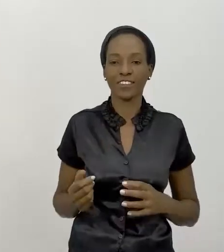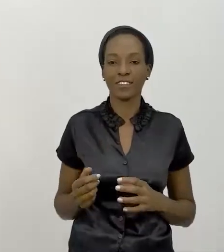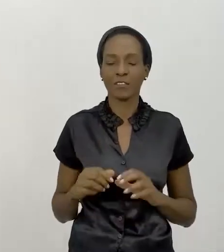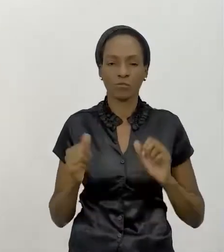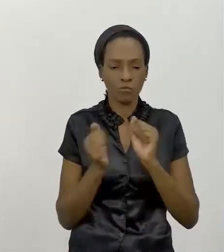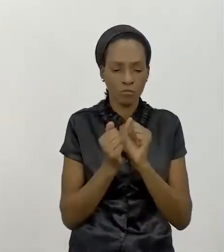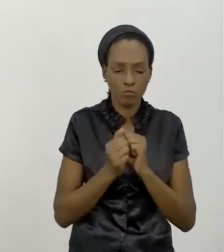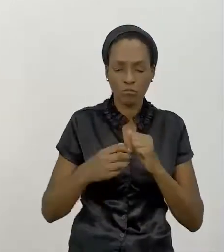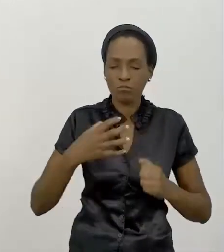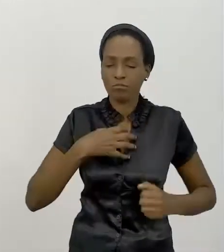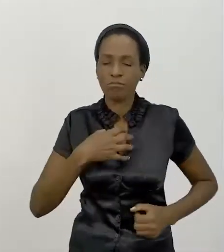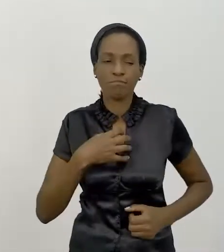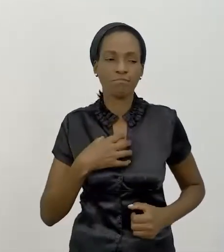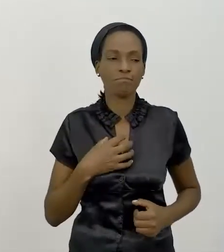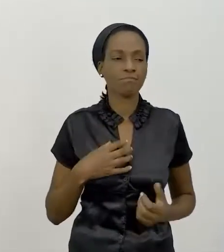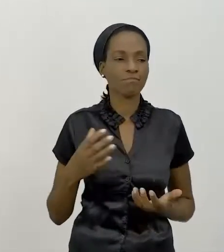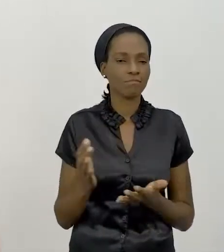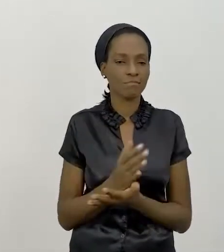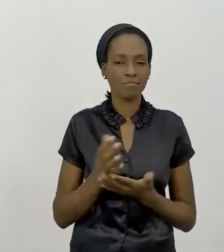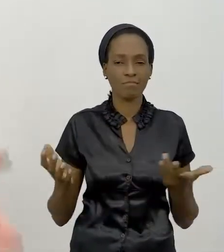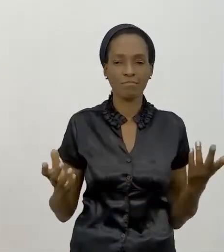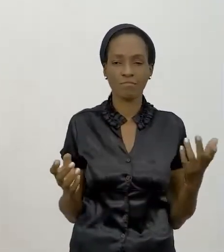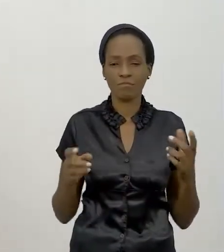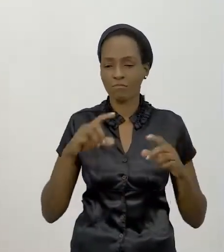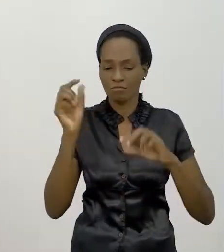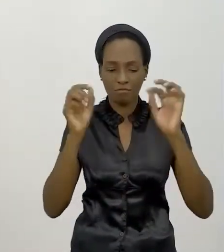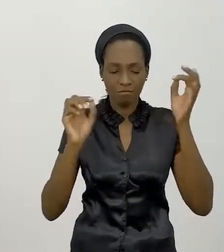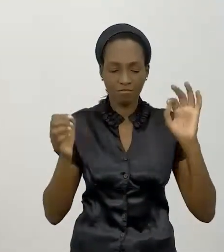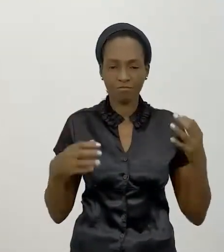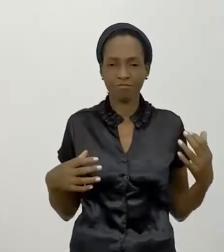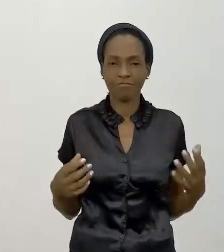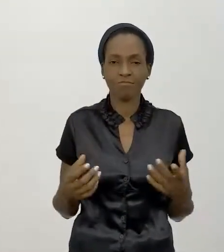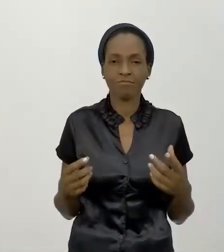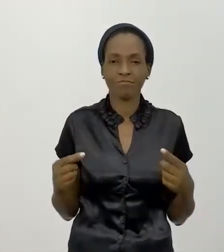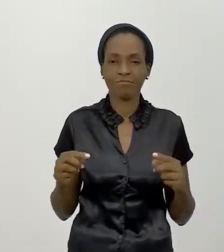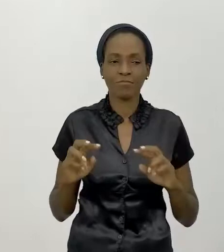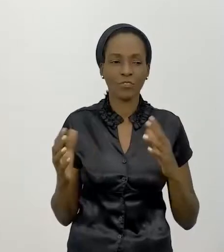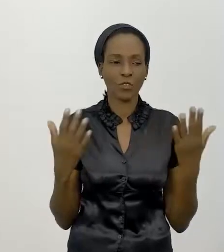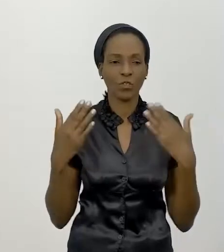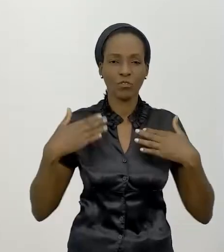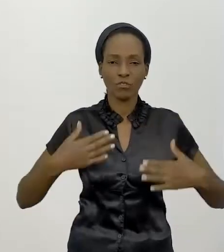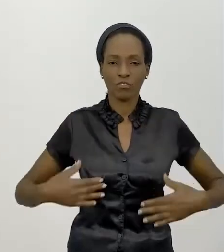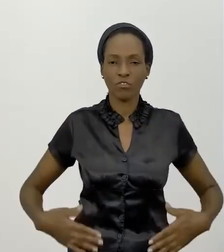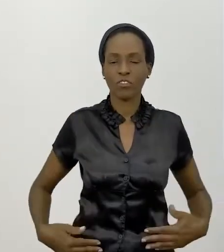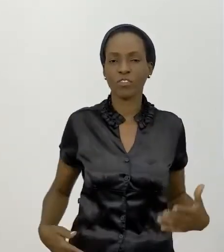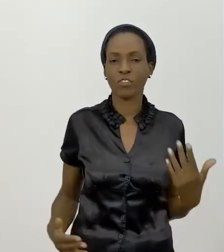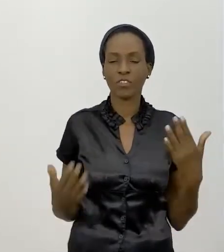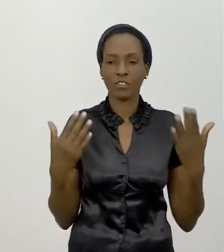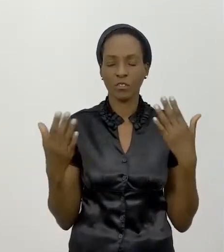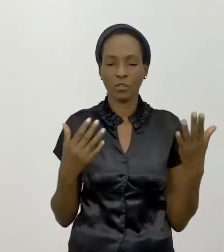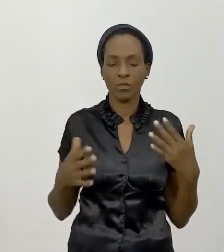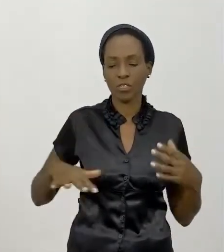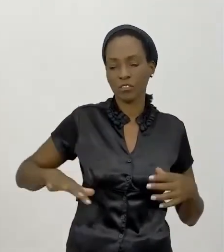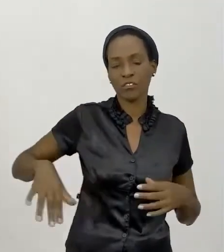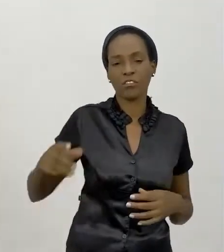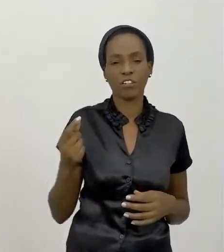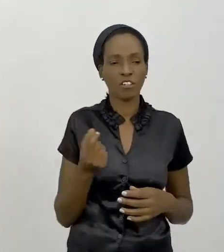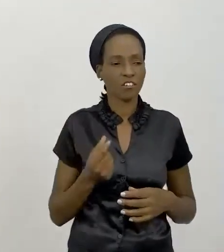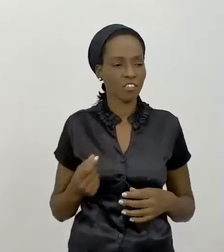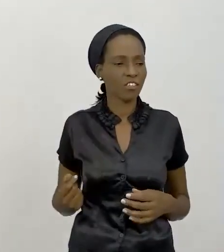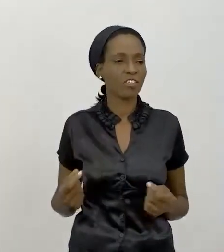associando o comportamento, né, de algumas grandezas físicas ao comportamentos de grandezas do mercado financeiro,